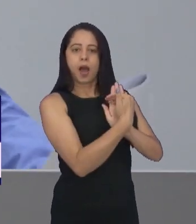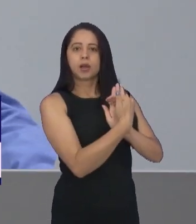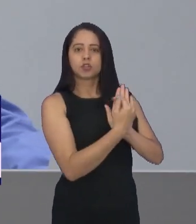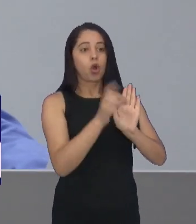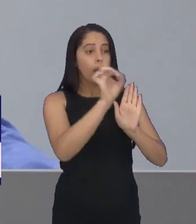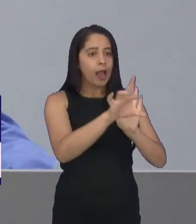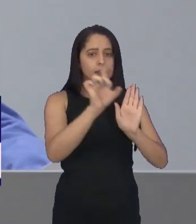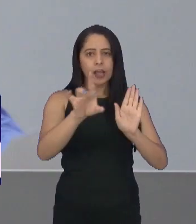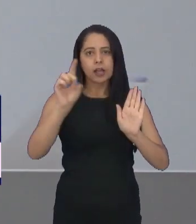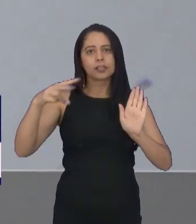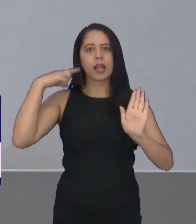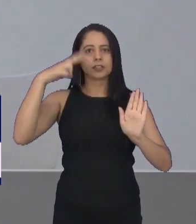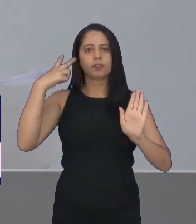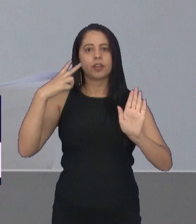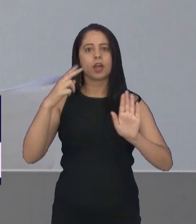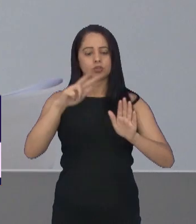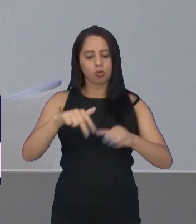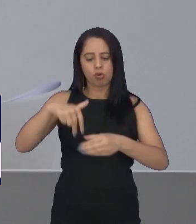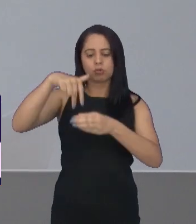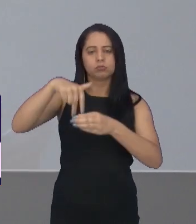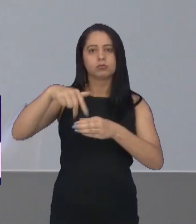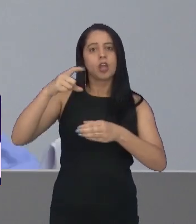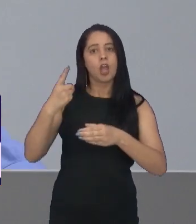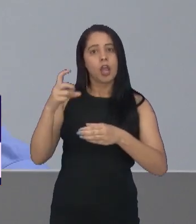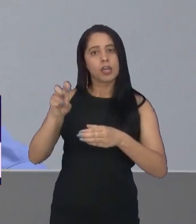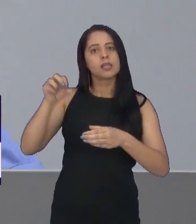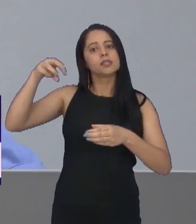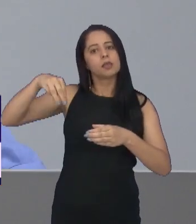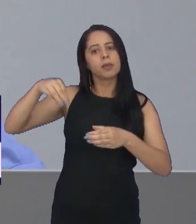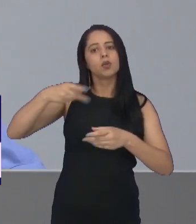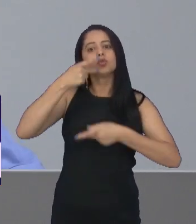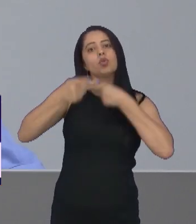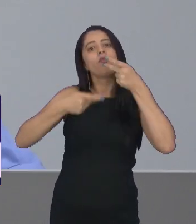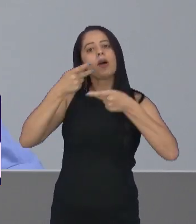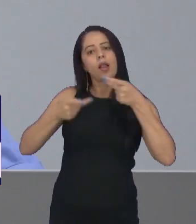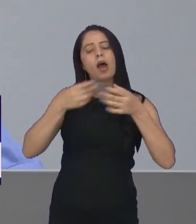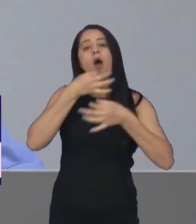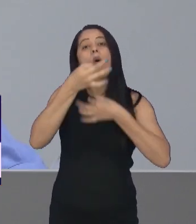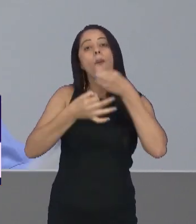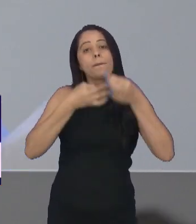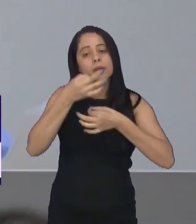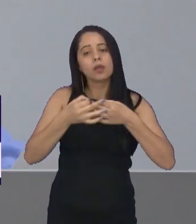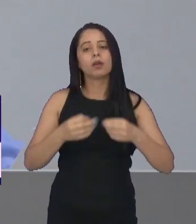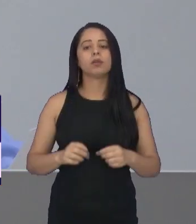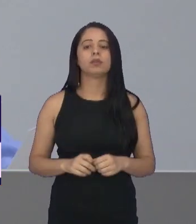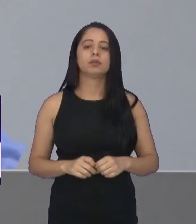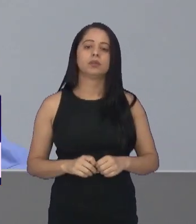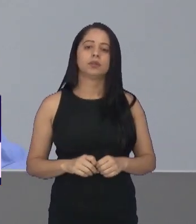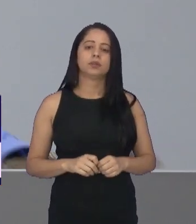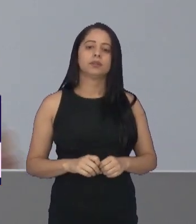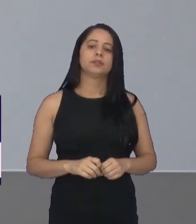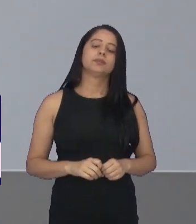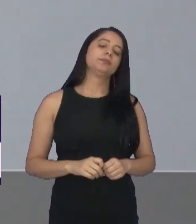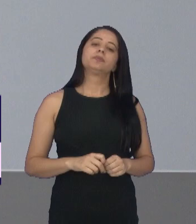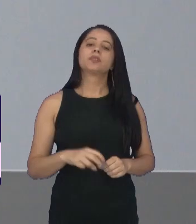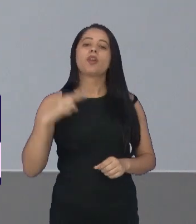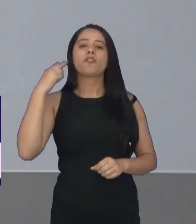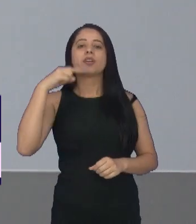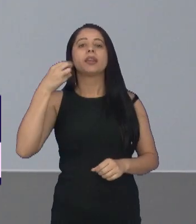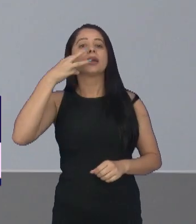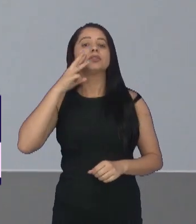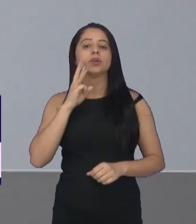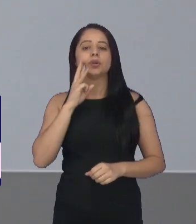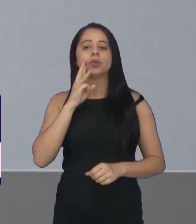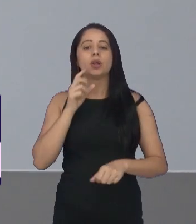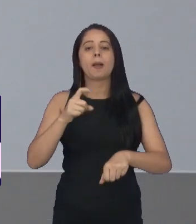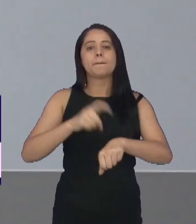cada vereador pode se inscrever para falar sobre o processo. Com a palavra, o vereador Walter Hayashi,